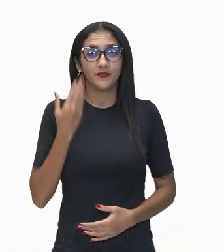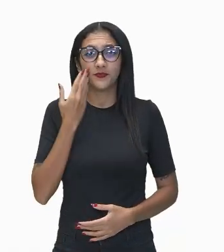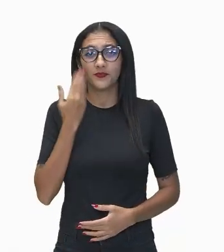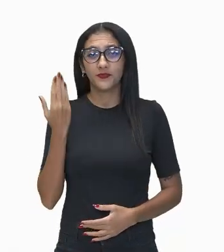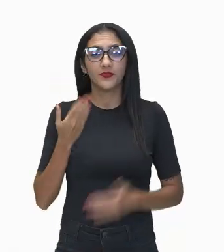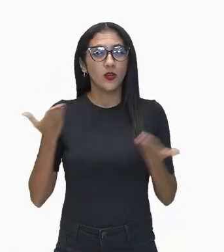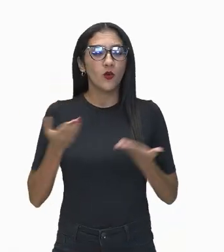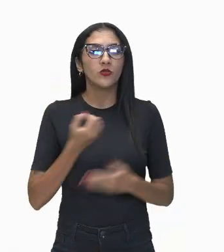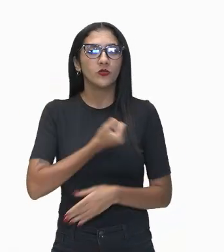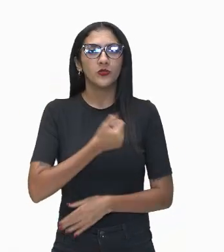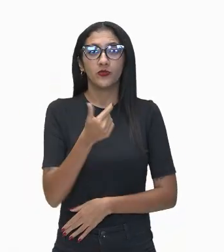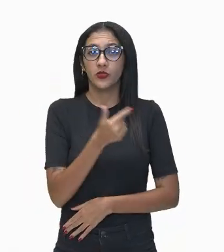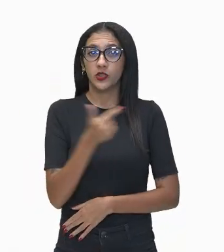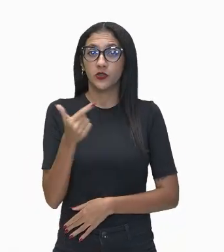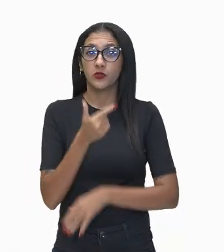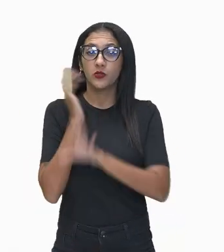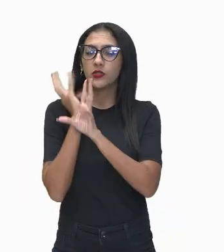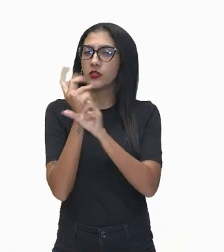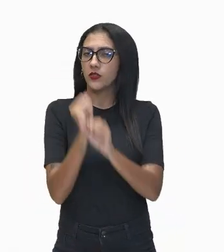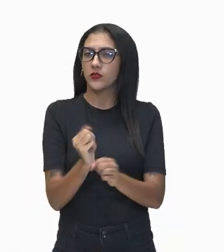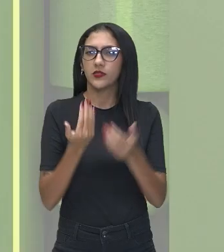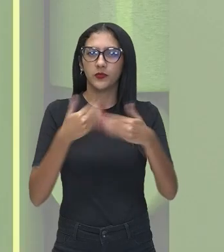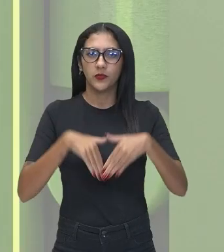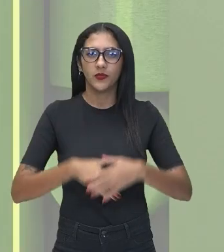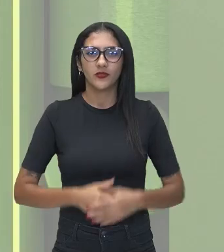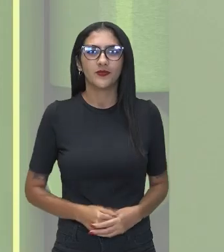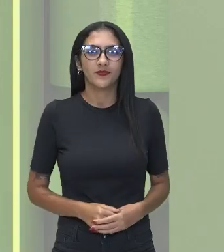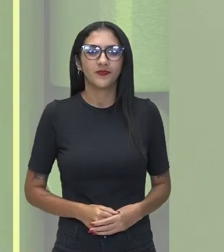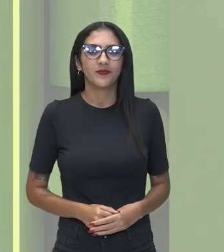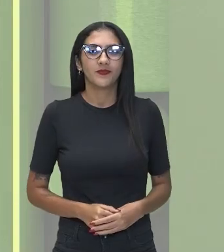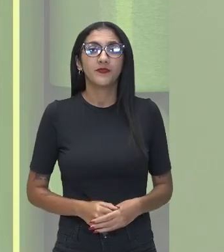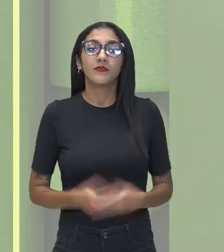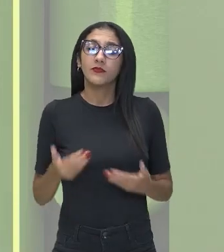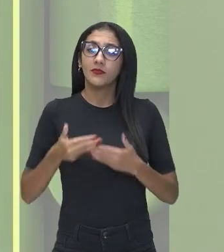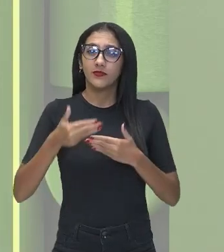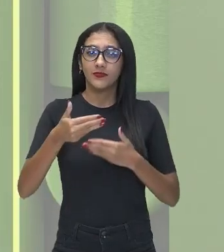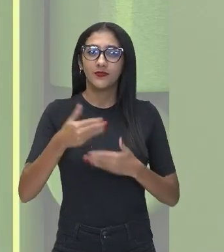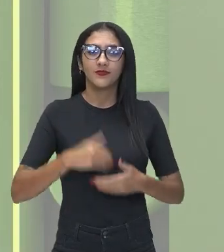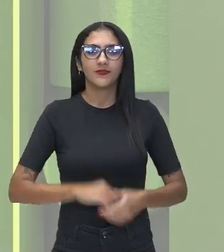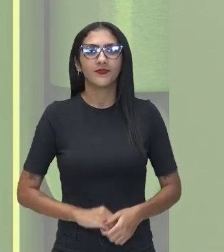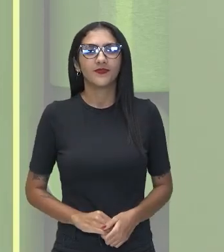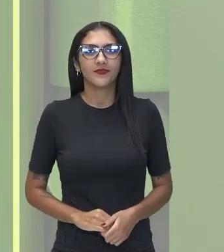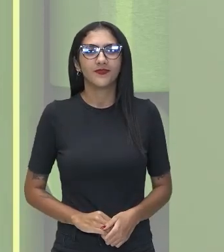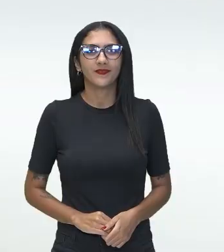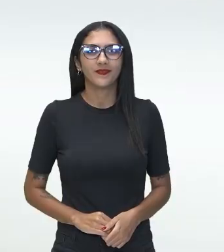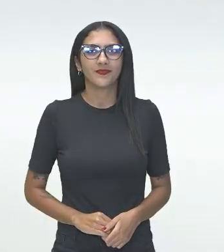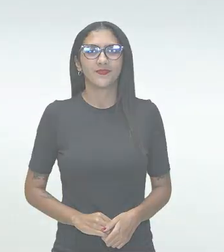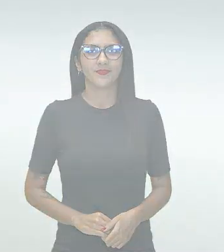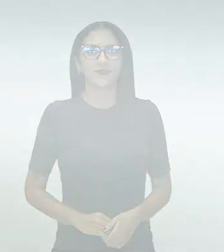Essa é a aula 22, revisão e avaliação. E agora vamos para a nossa aula.